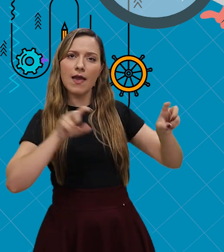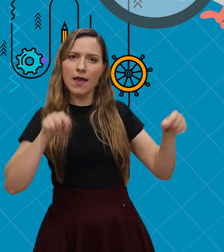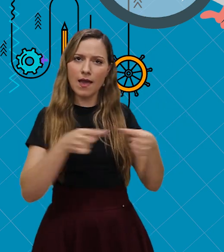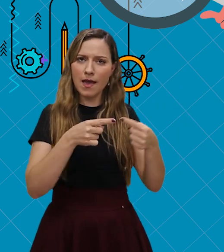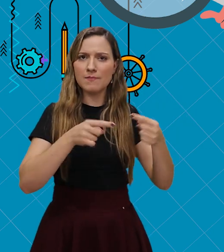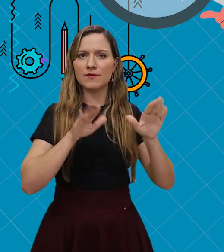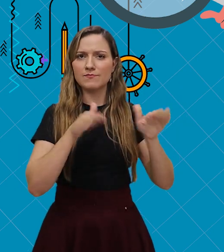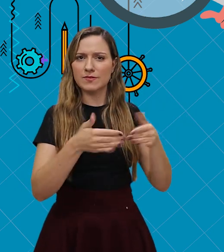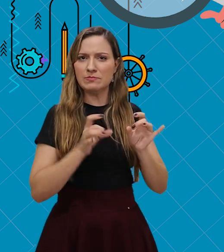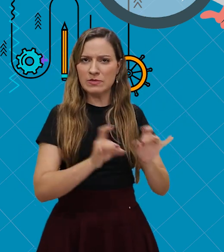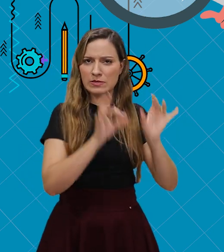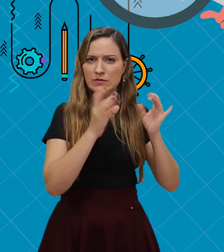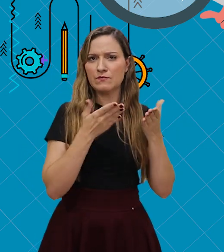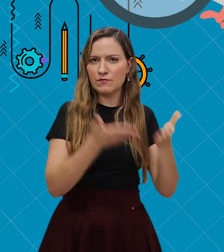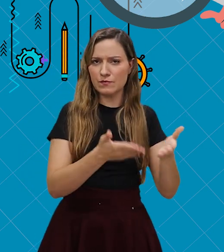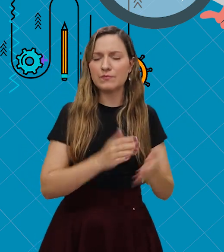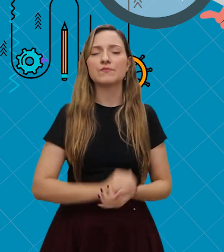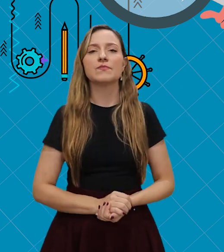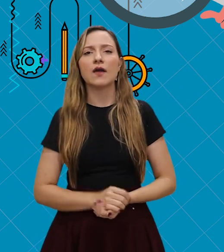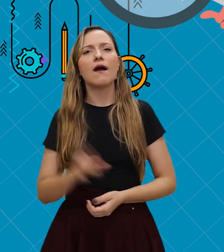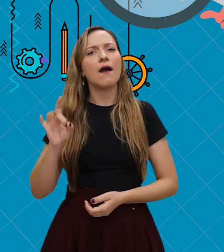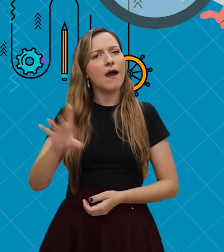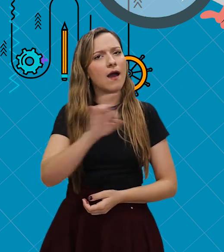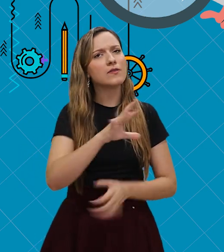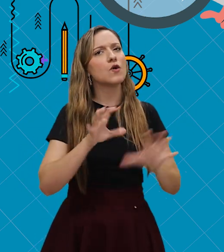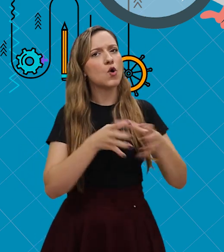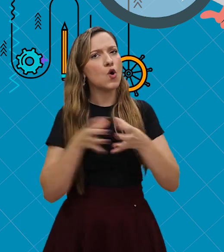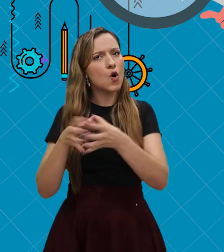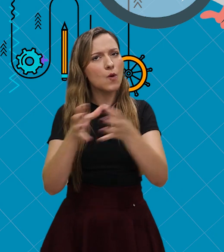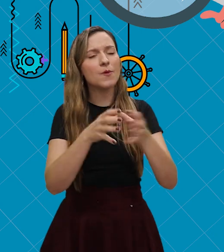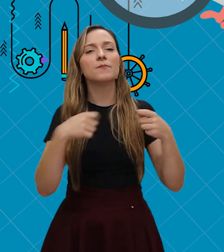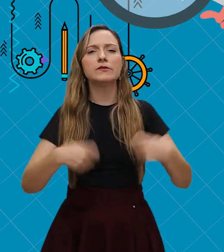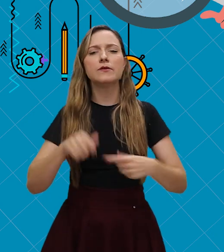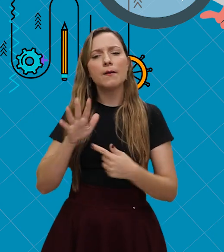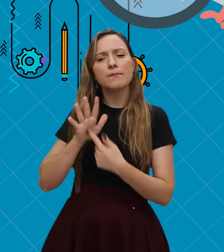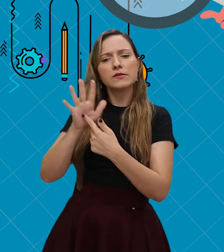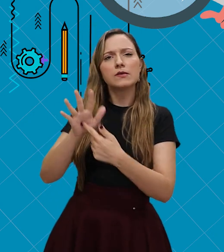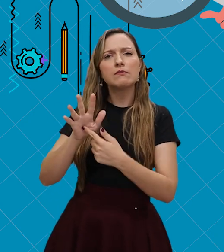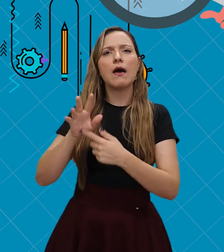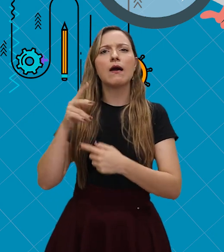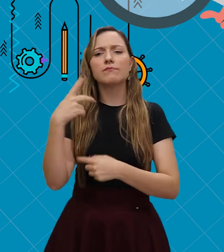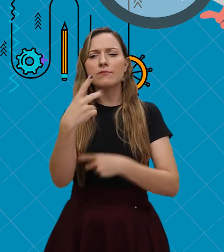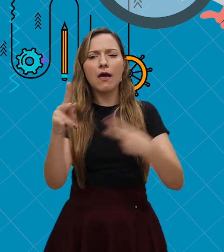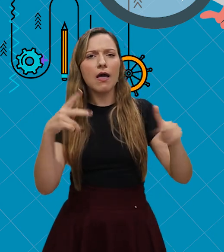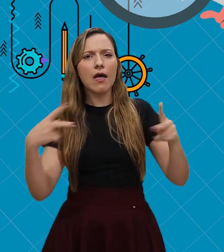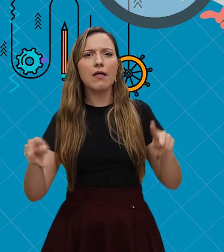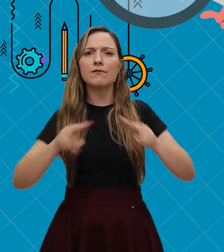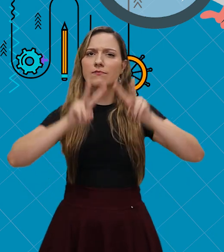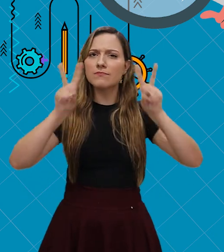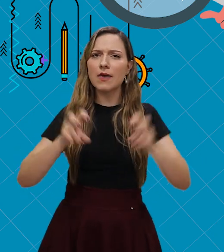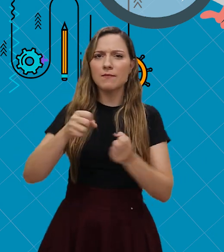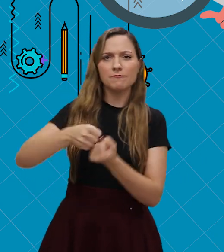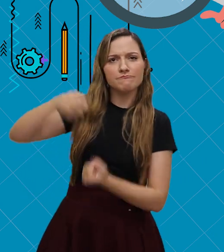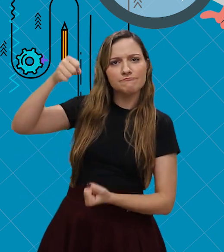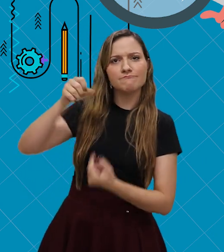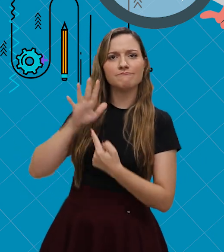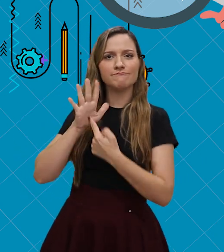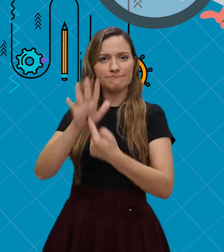compartilhar suas descobertas com a classe, por meio dos pôsteres que foram elaborados.